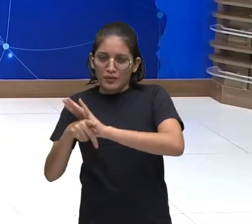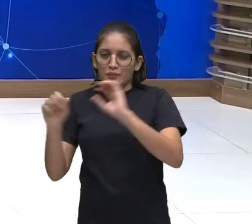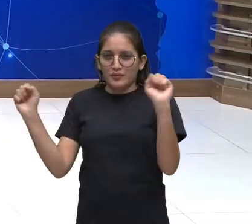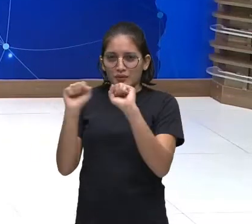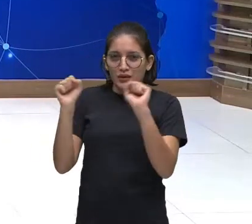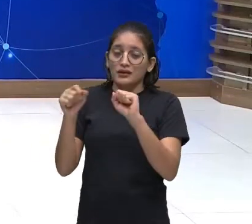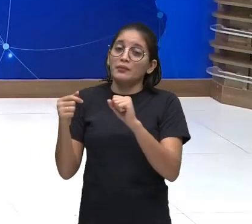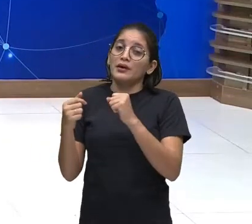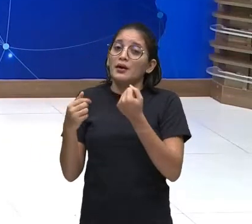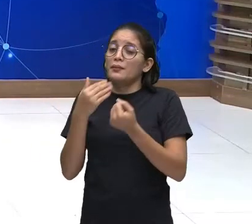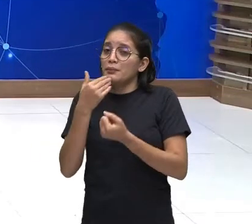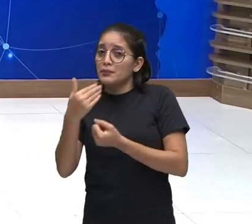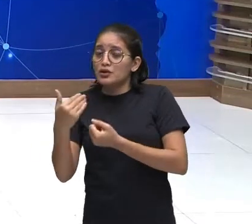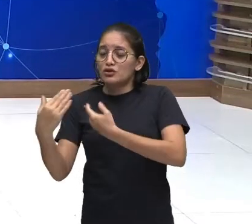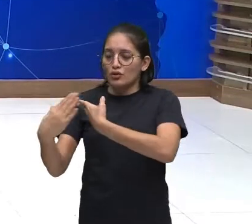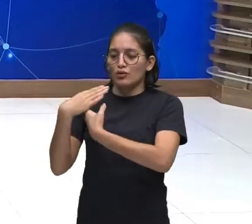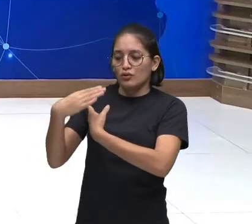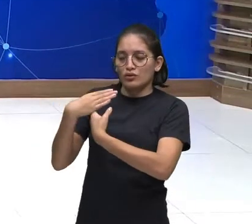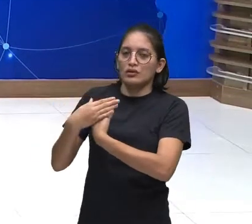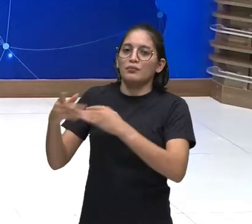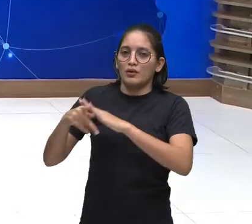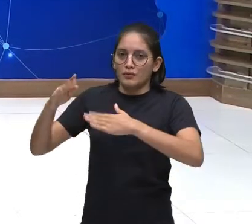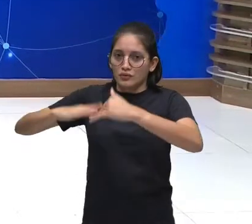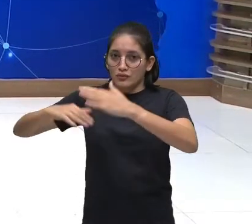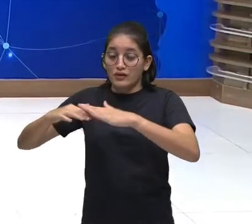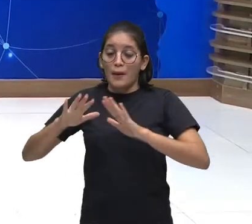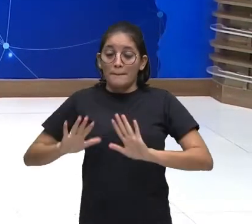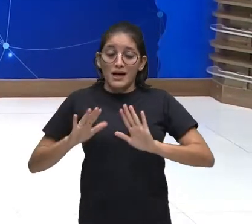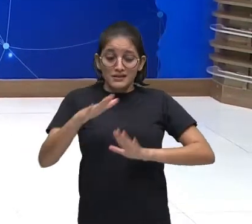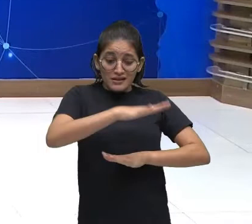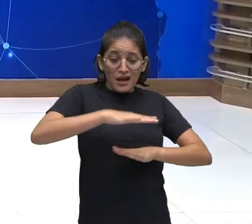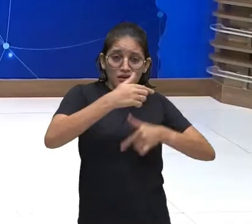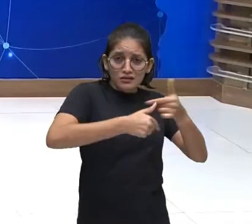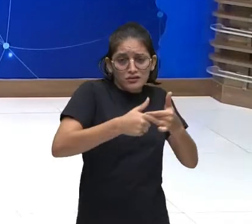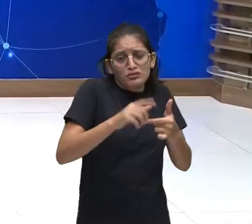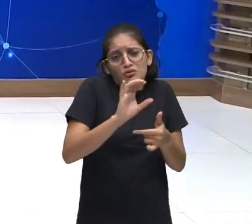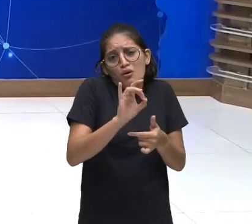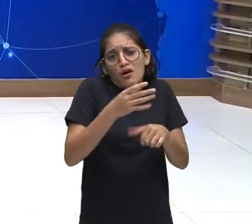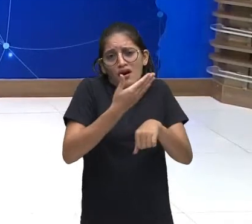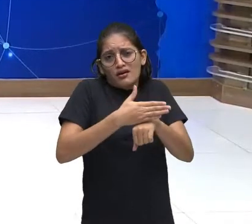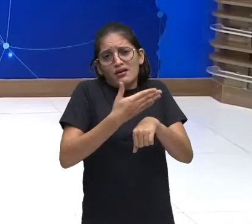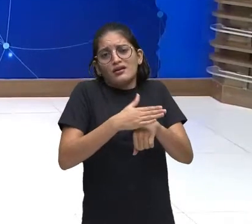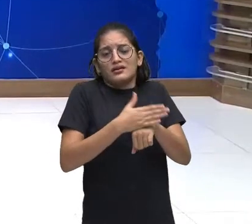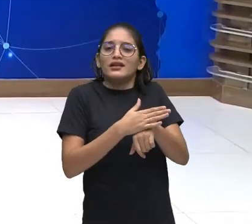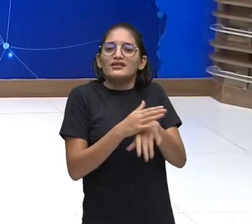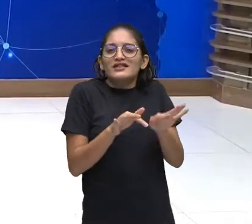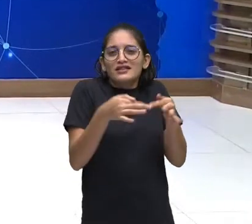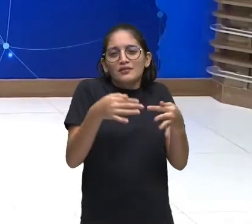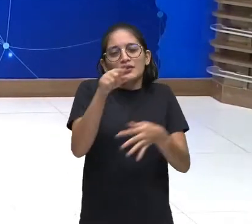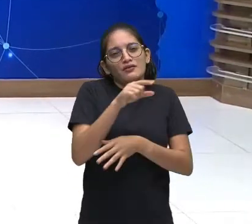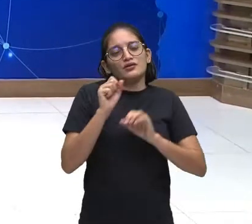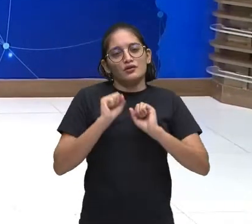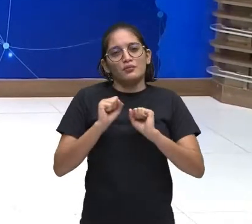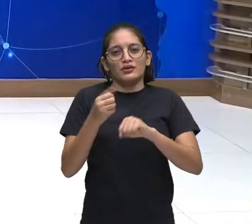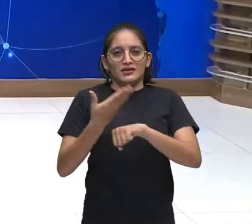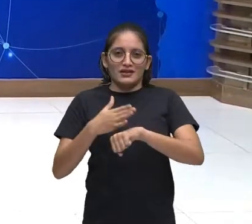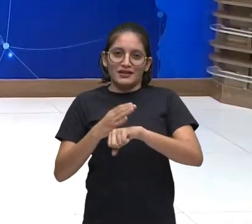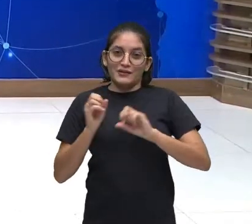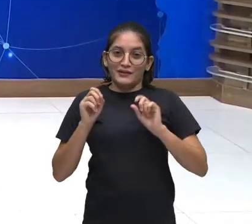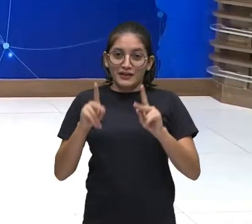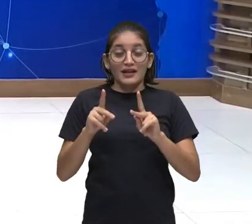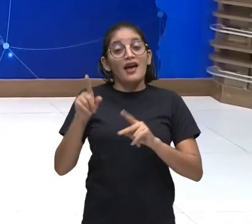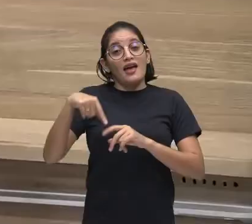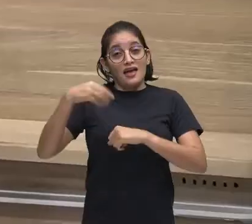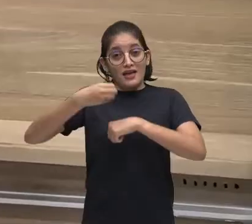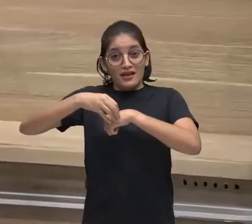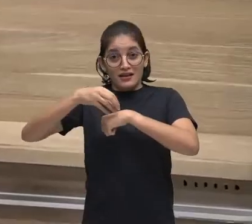orientação de um profissional. Mas para o ambiente de trabalho, uma atividade simples, uma atividade que você possa executar. Essa